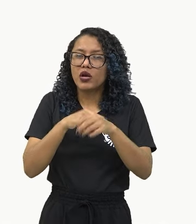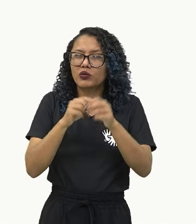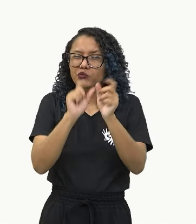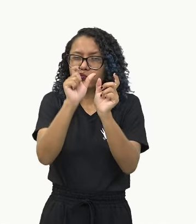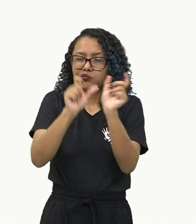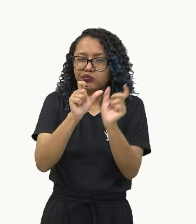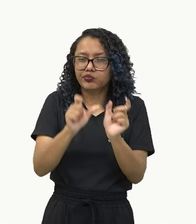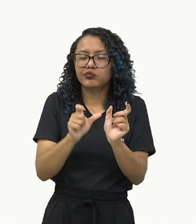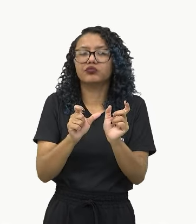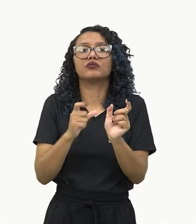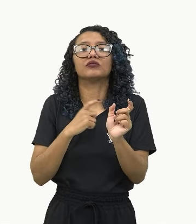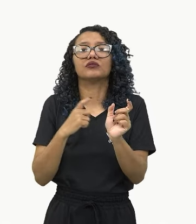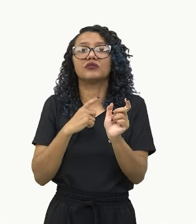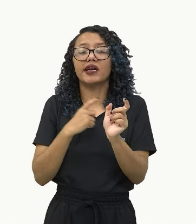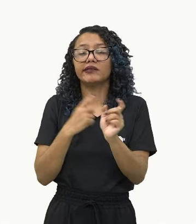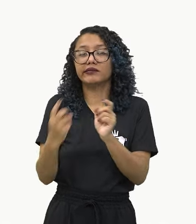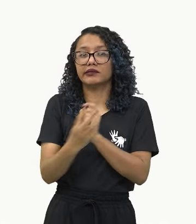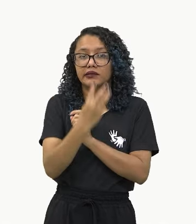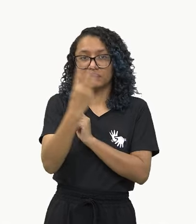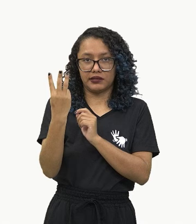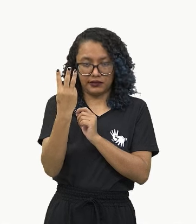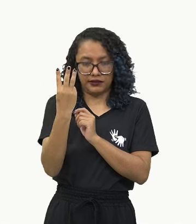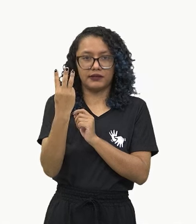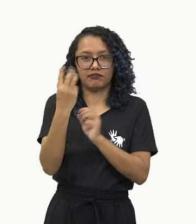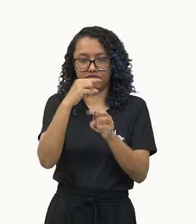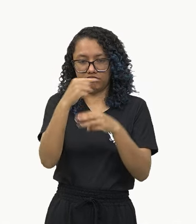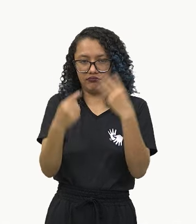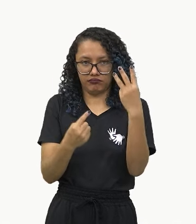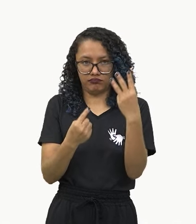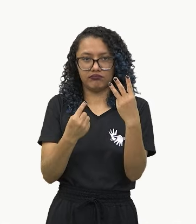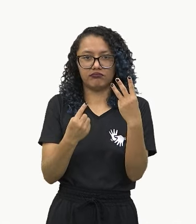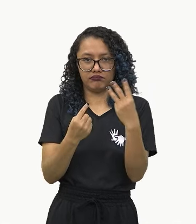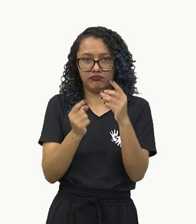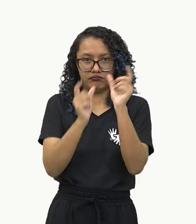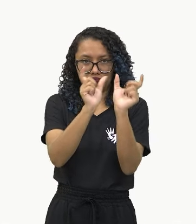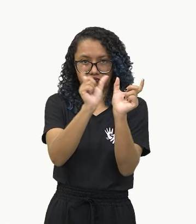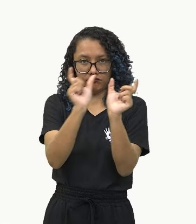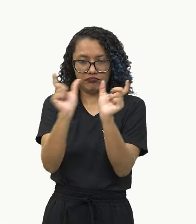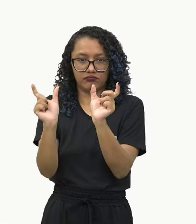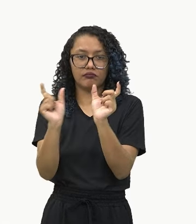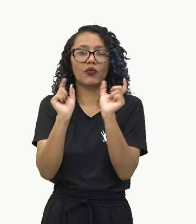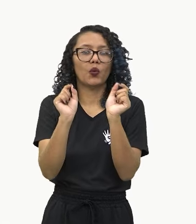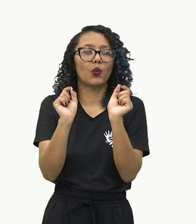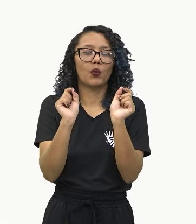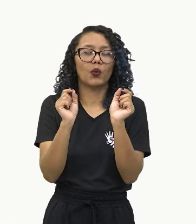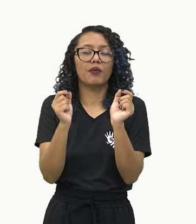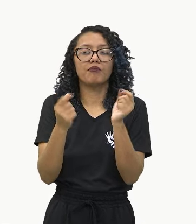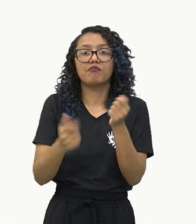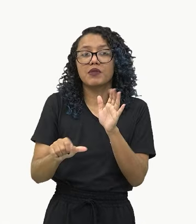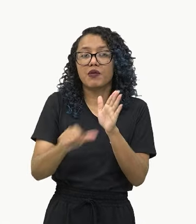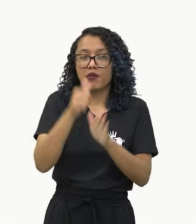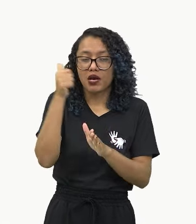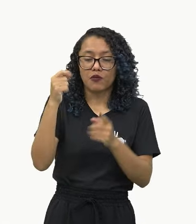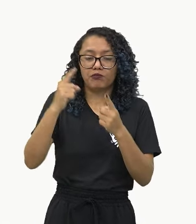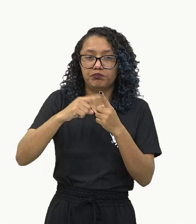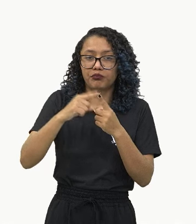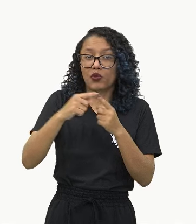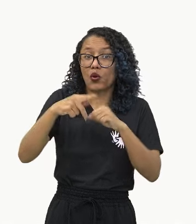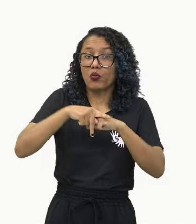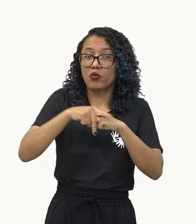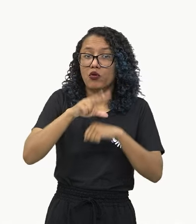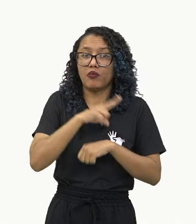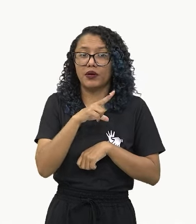três partes. Primeira, são os pronombres personales, tá